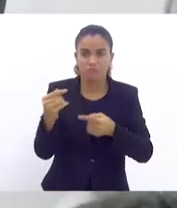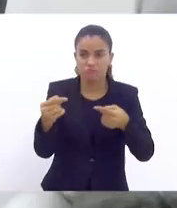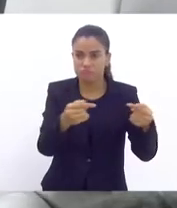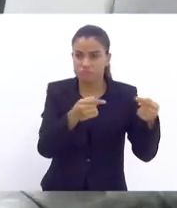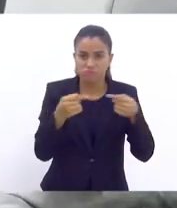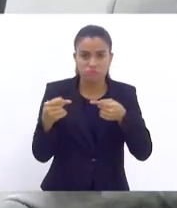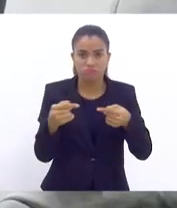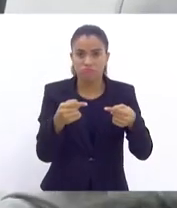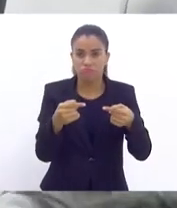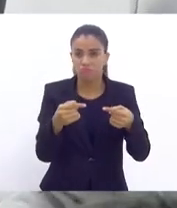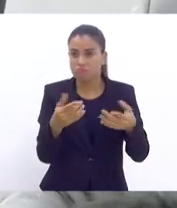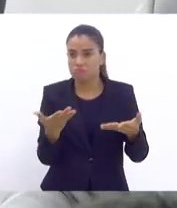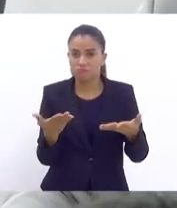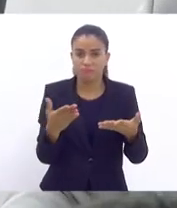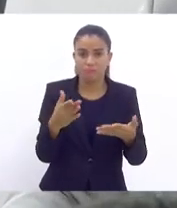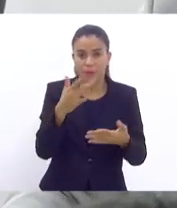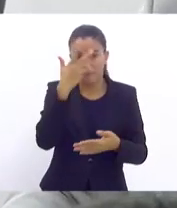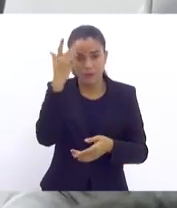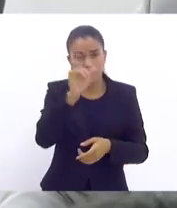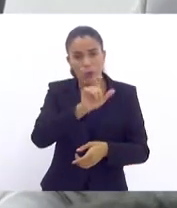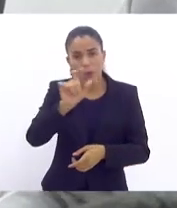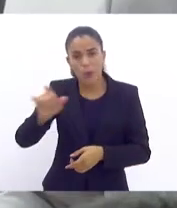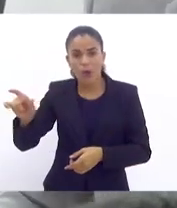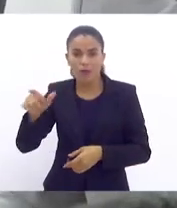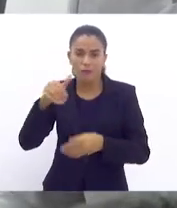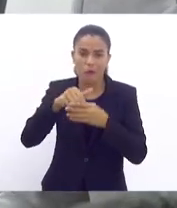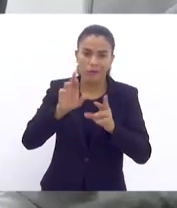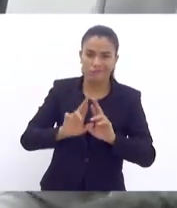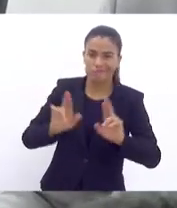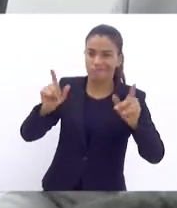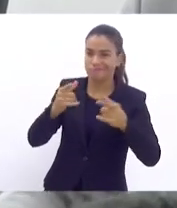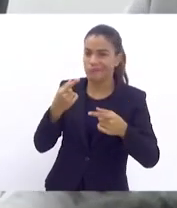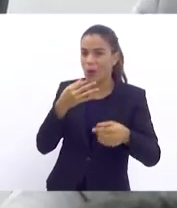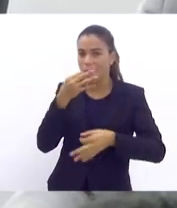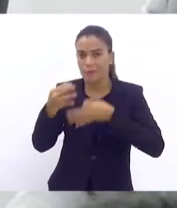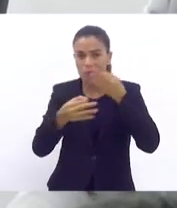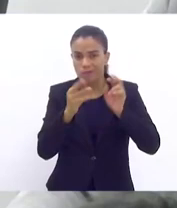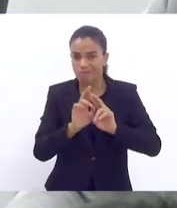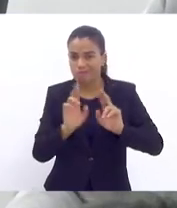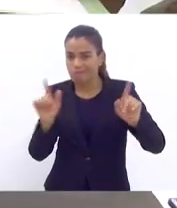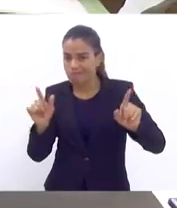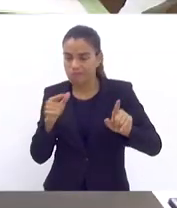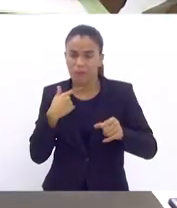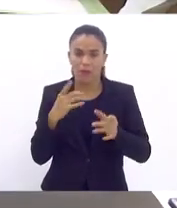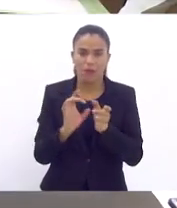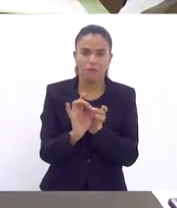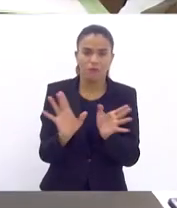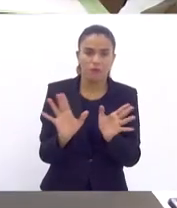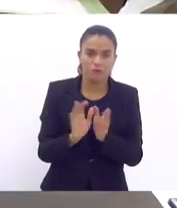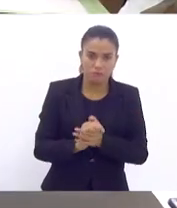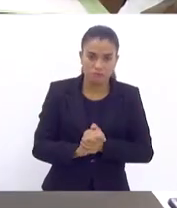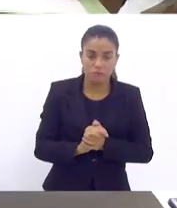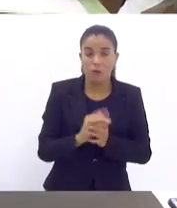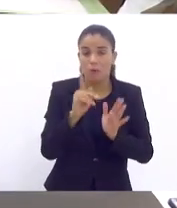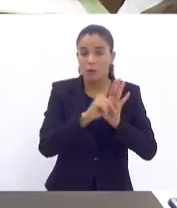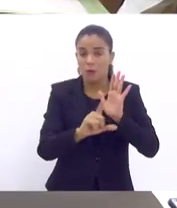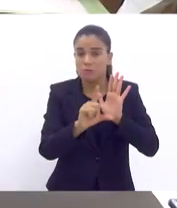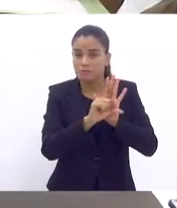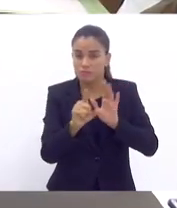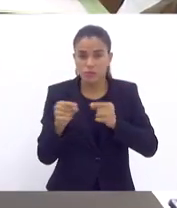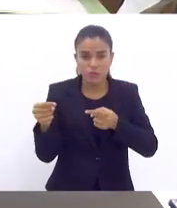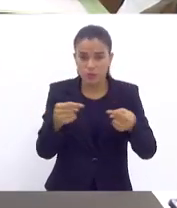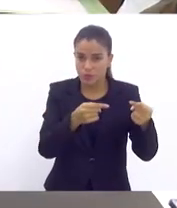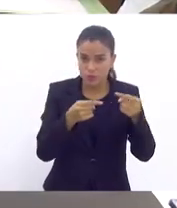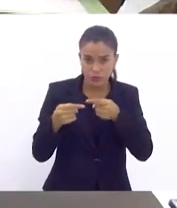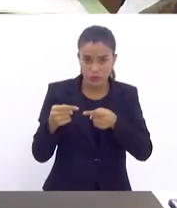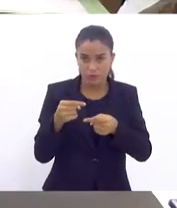69 da pauta aqueles que tem um voto divergente apartado que eram discutir fiquem à vontade projetos os projetos em discussão